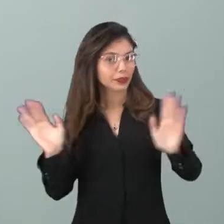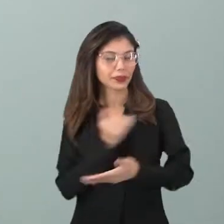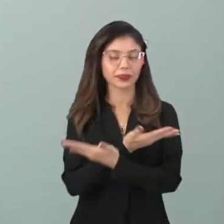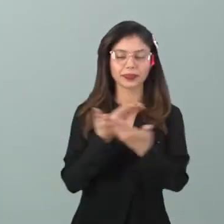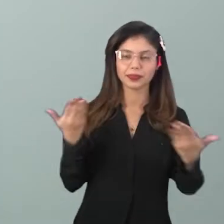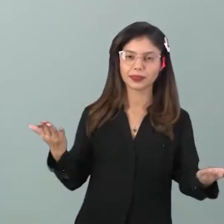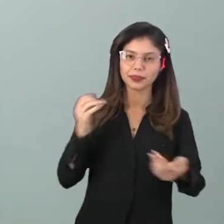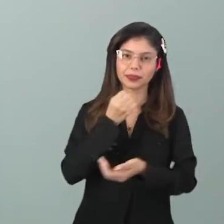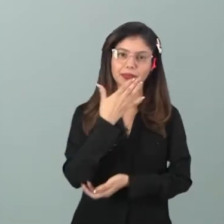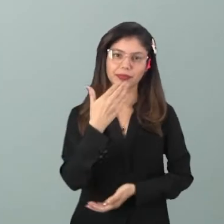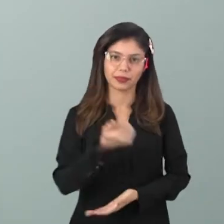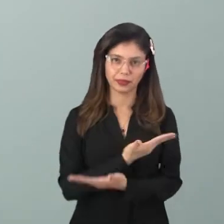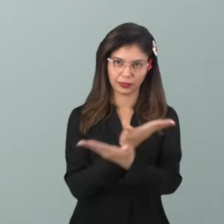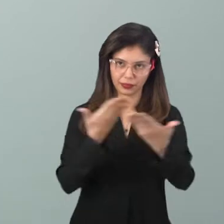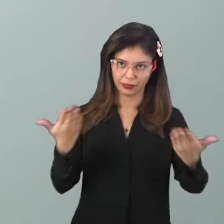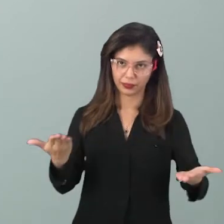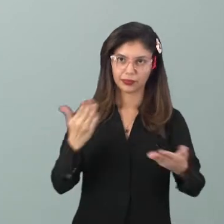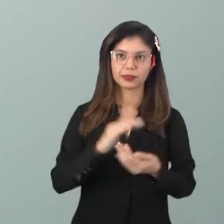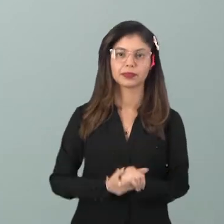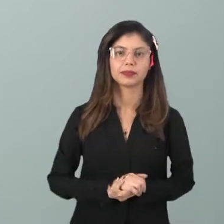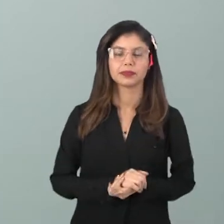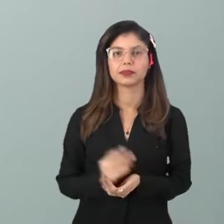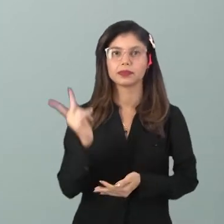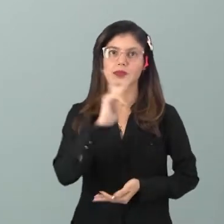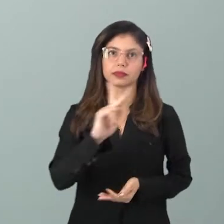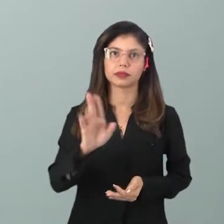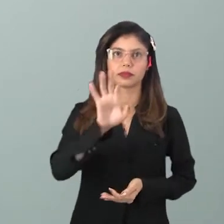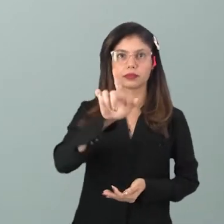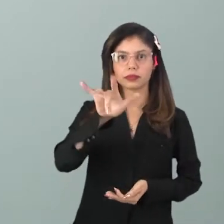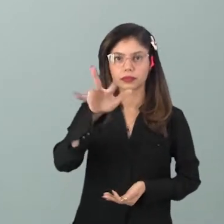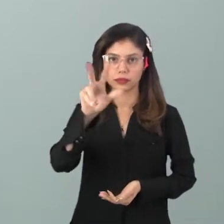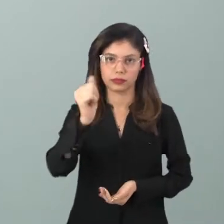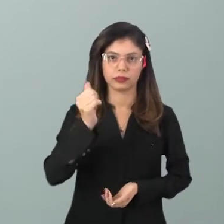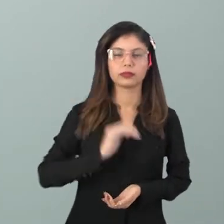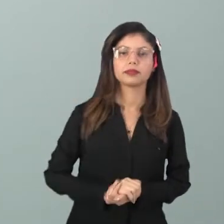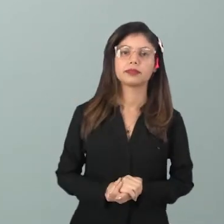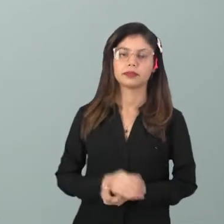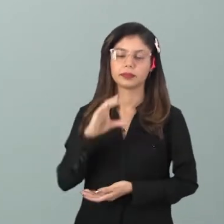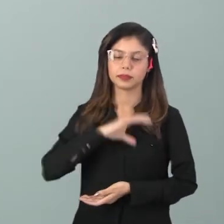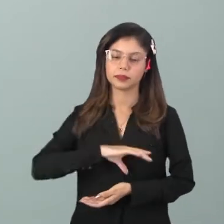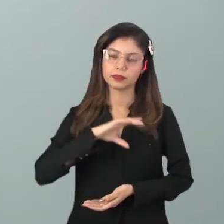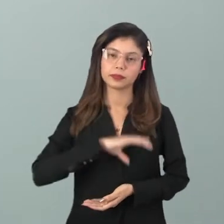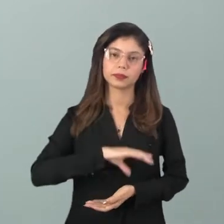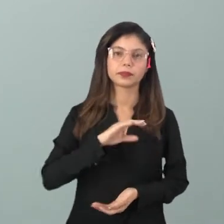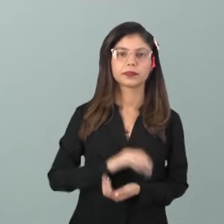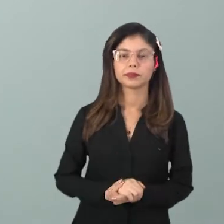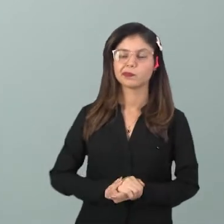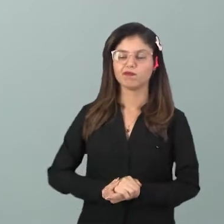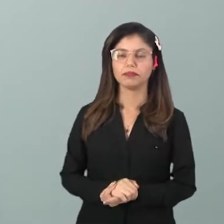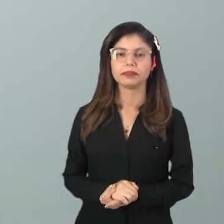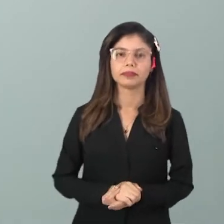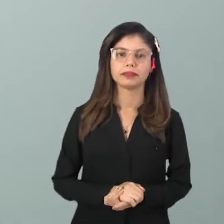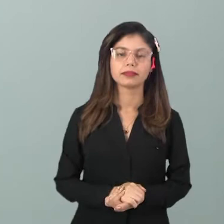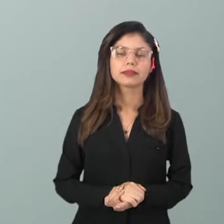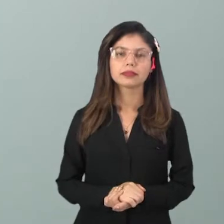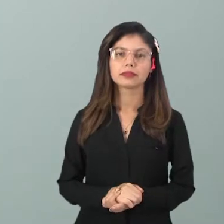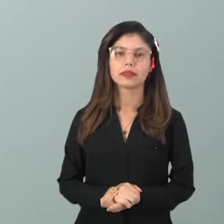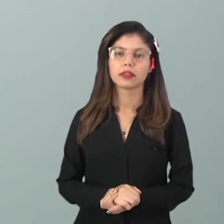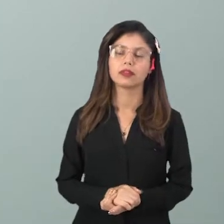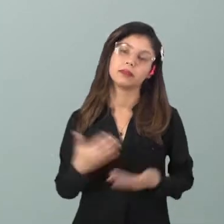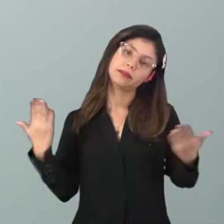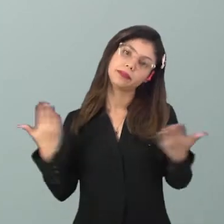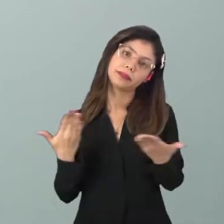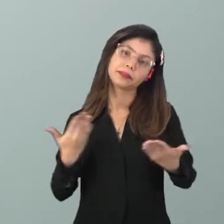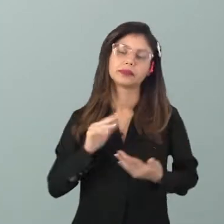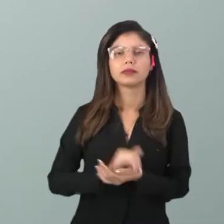Olá, pessoal! Tudo bem com vocês? Eu sou a professora de língua portuguesa, me chamo Elívia Soares.